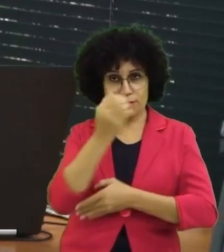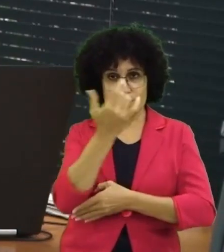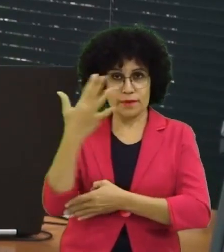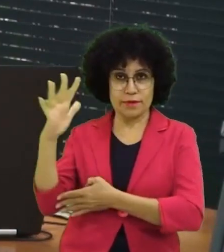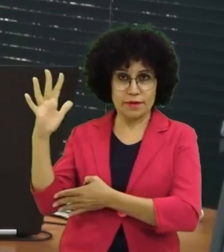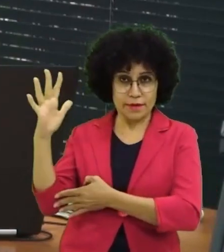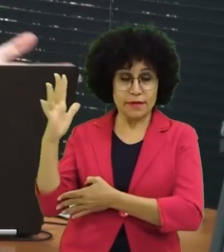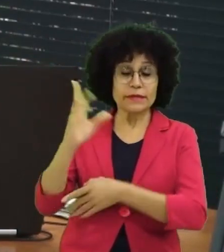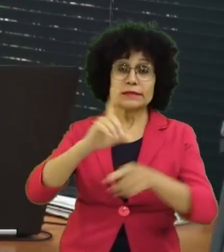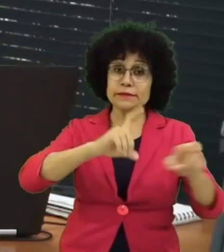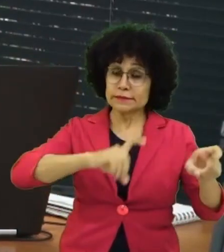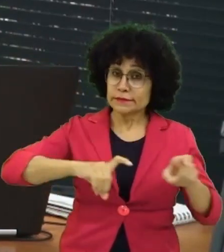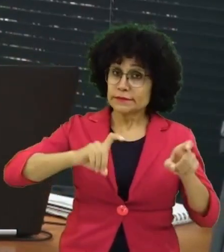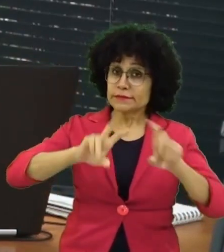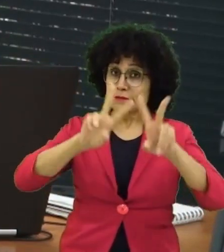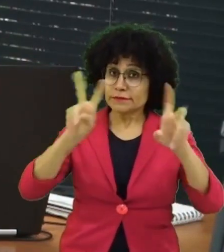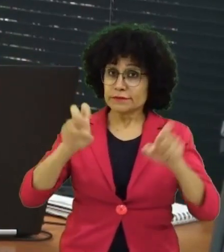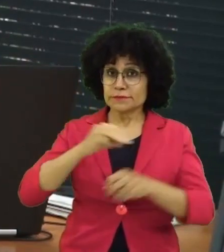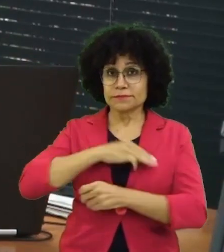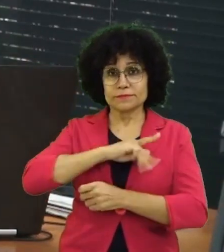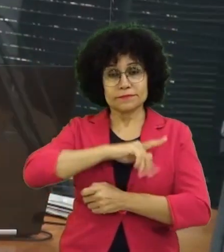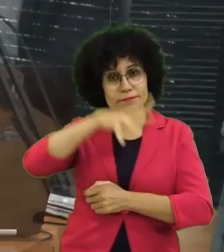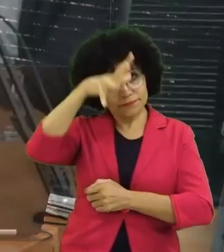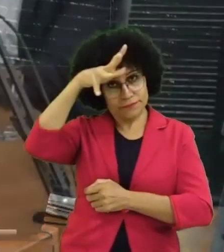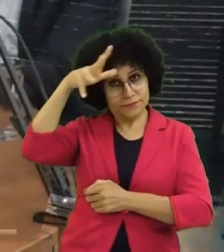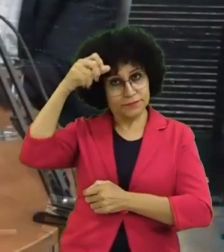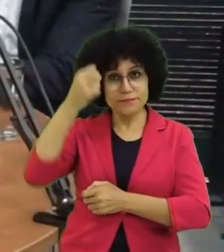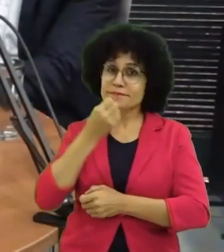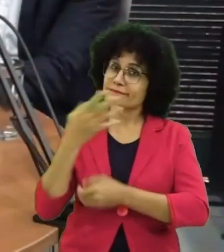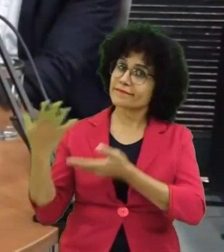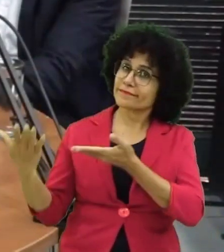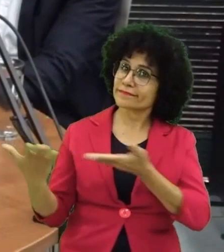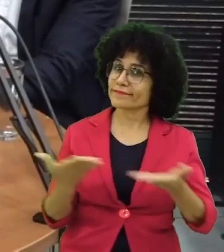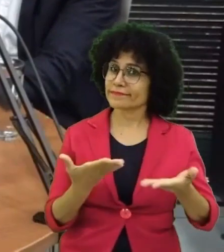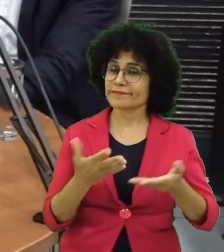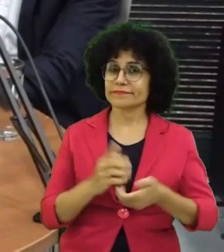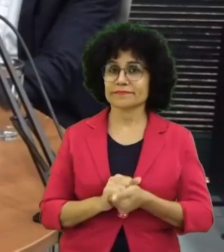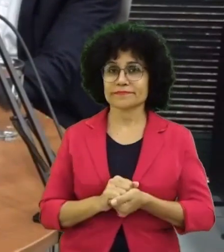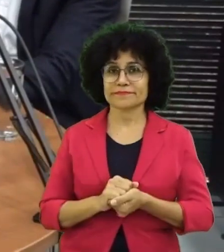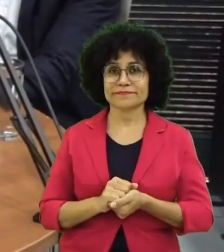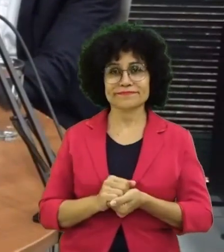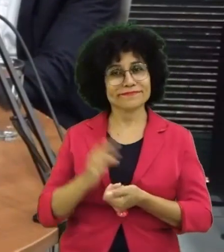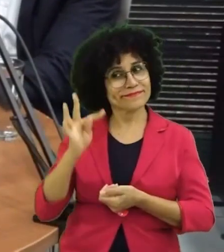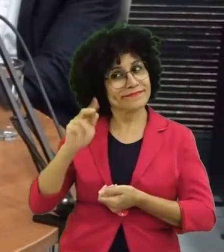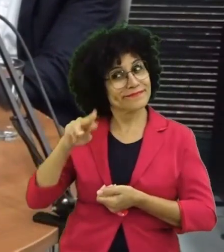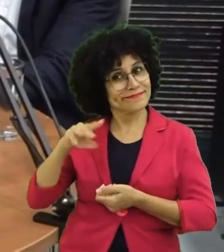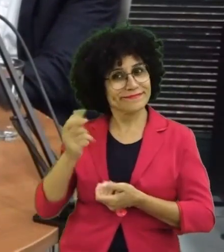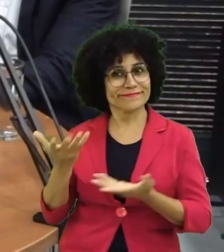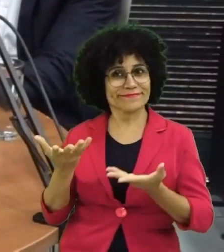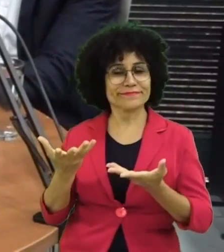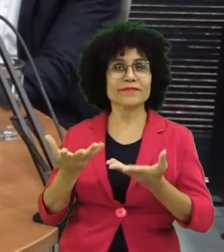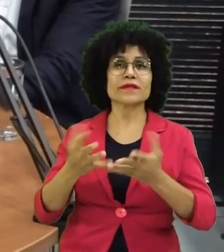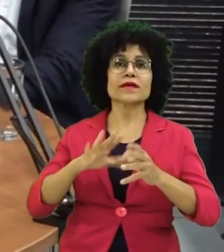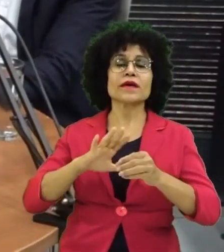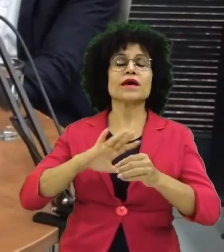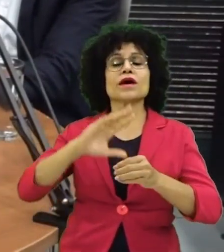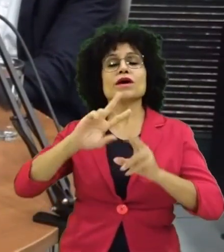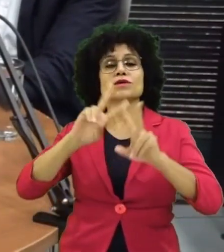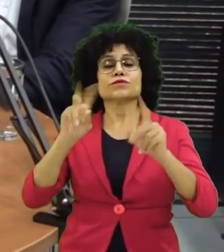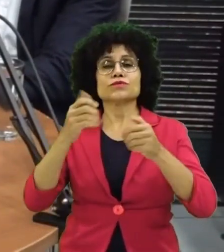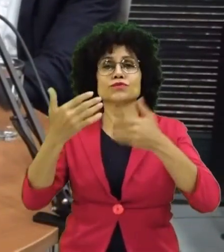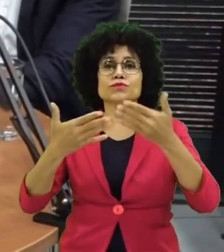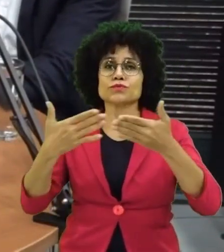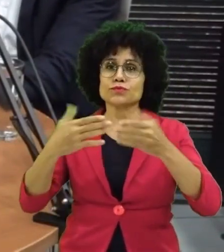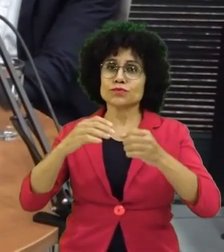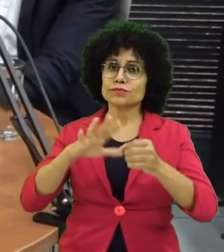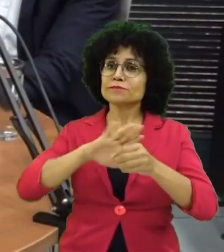Assuntos Fundiários no Ministério Público de Mato Grosso. Bem-vindo, doutor. Olá, Tânia. Vamos lá, vamos falar um pouco sobre saneamento ambiental. É